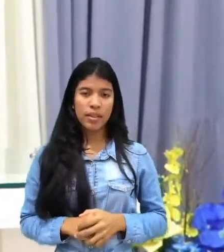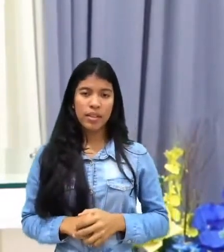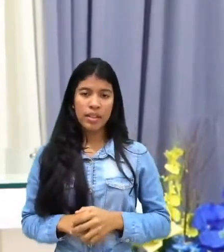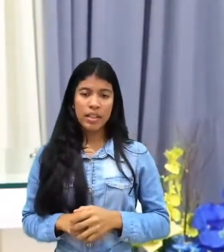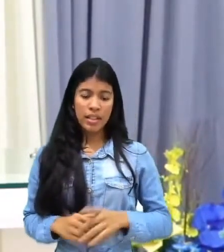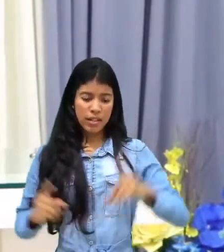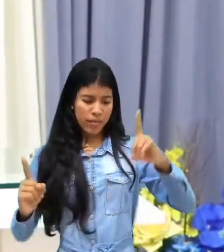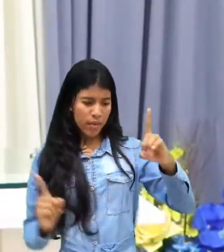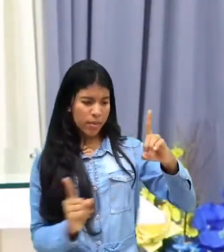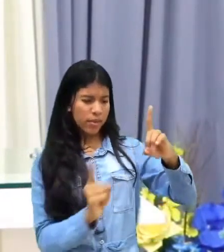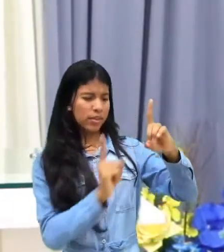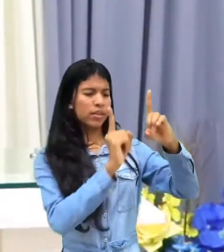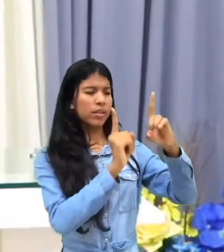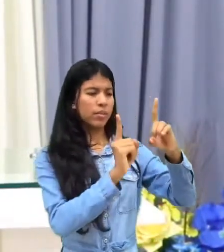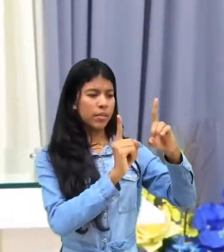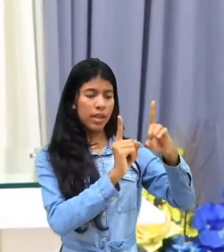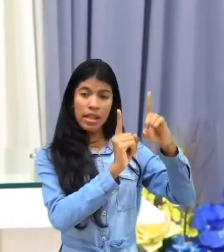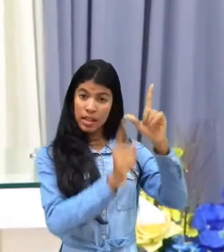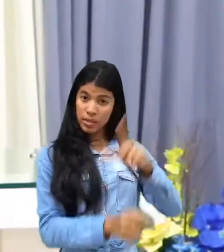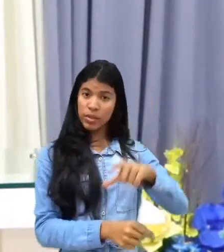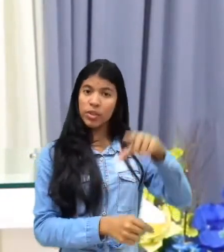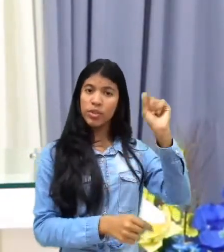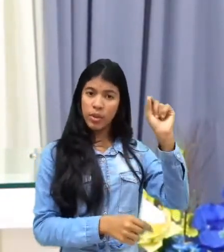buscando pessoas para que ele possa usar.